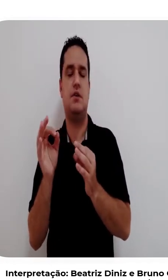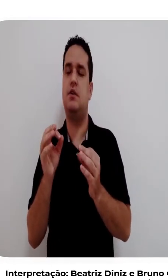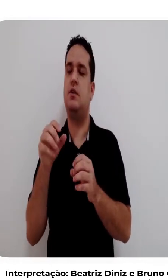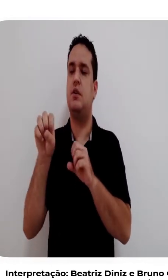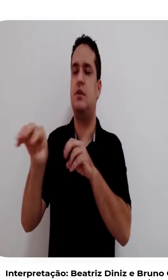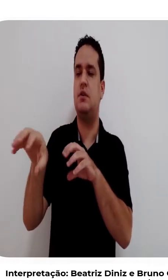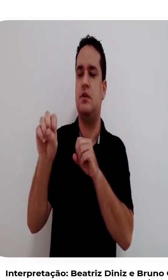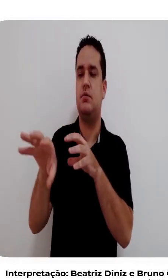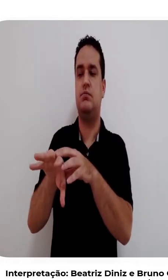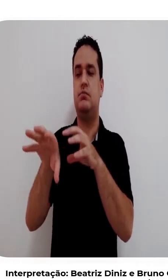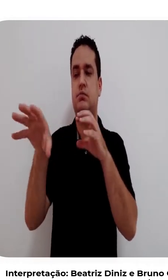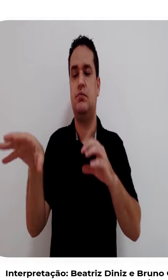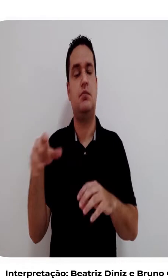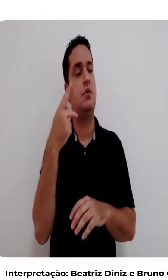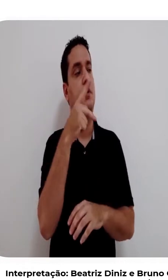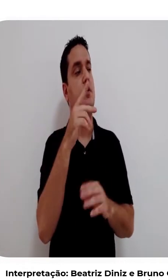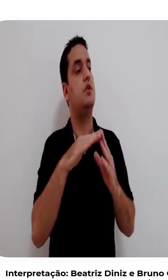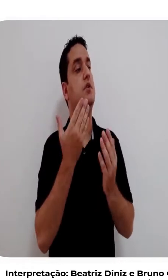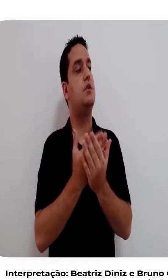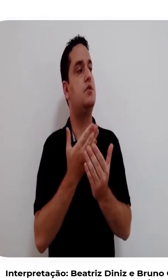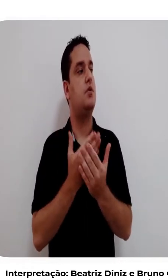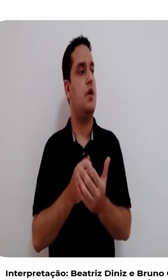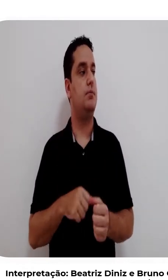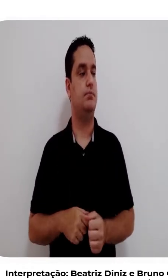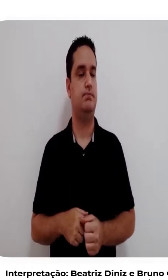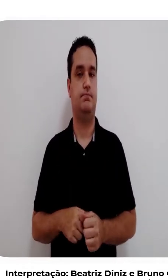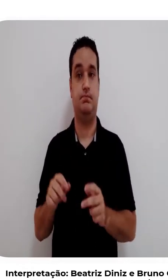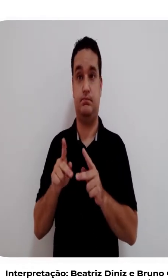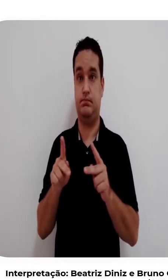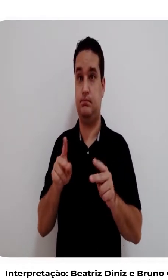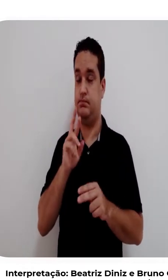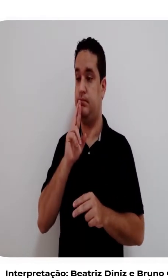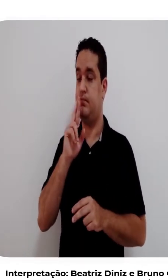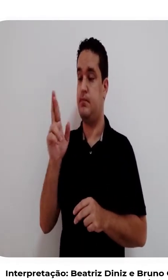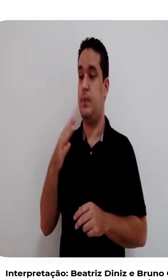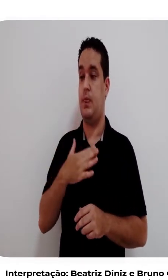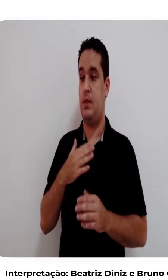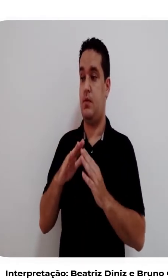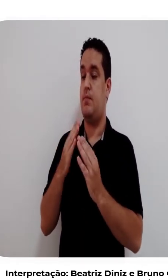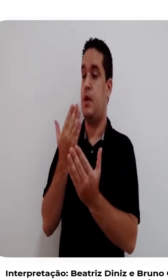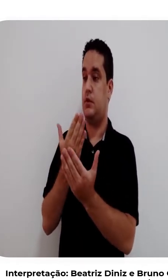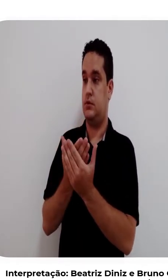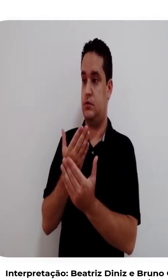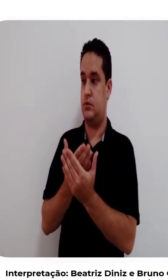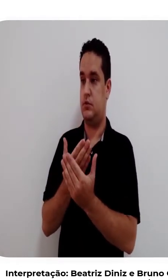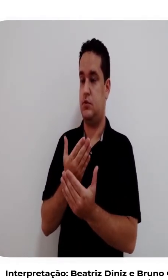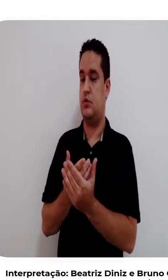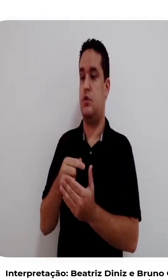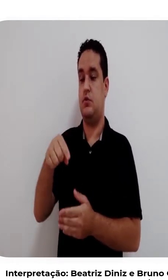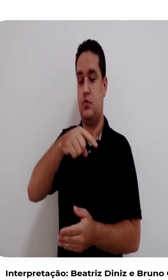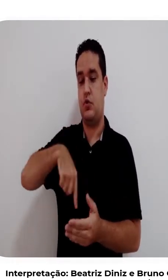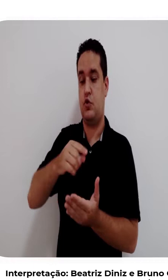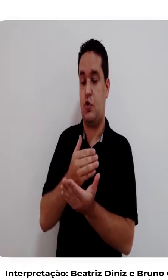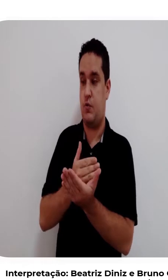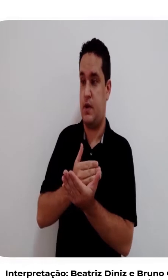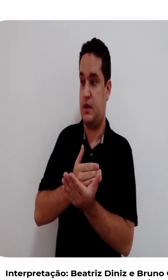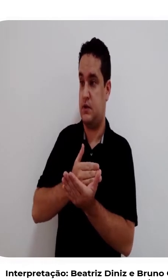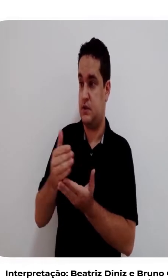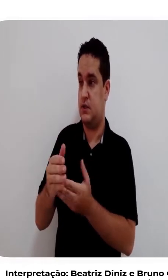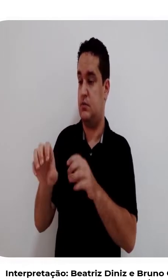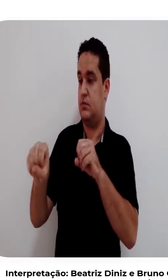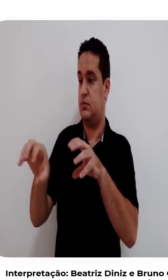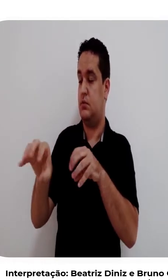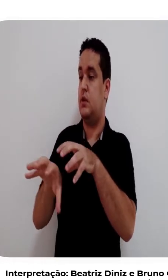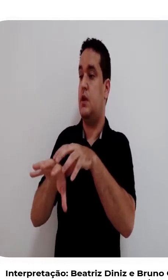planejamento das aulas nas escolas que vocês atuam? Bom, na escola em que eu trabalho, iniciamos as aulas